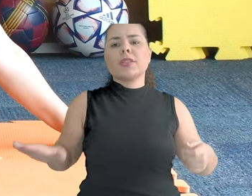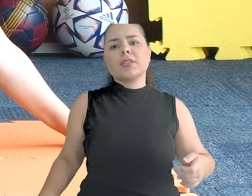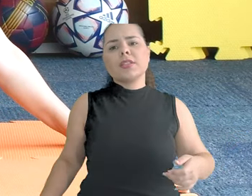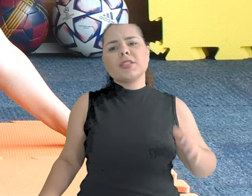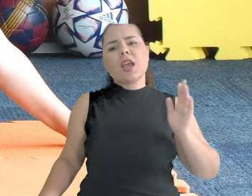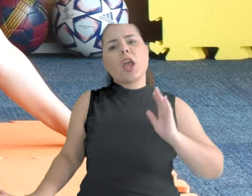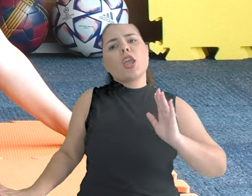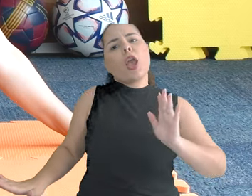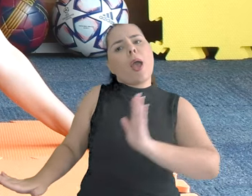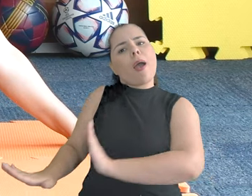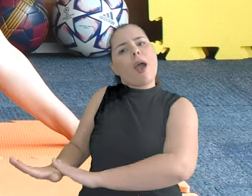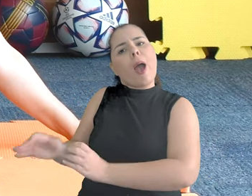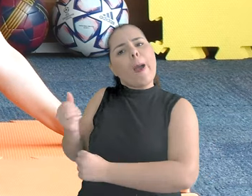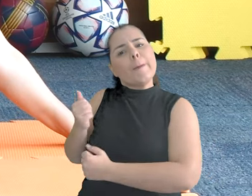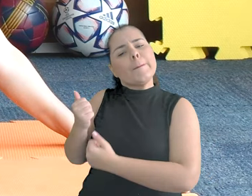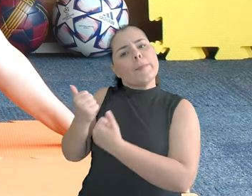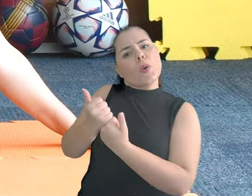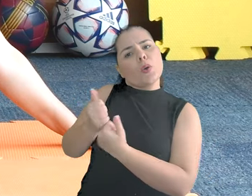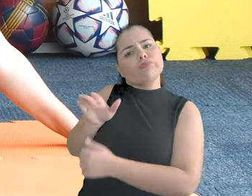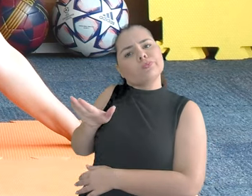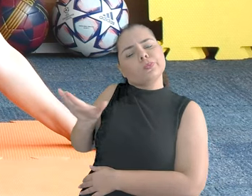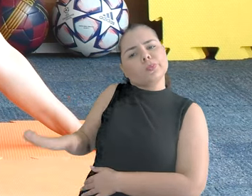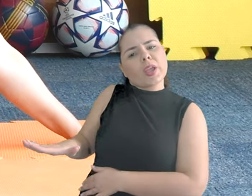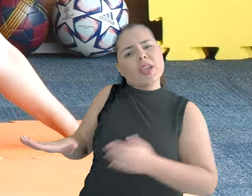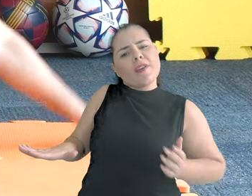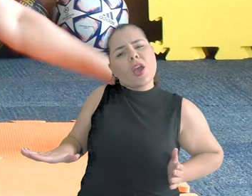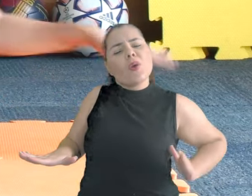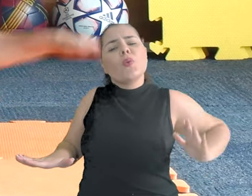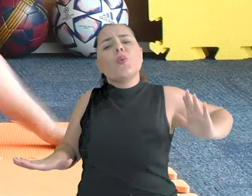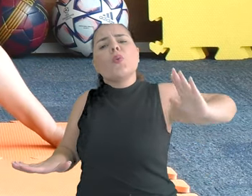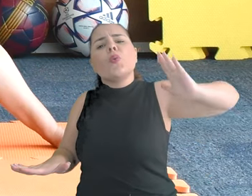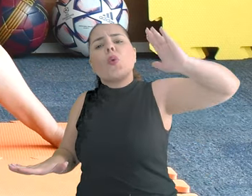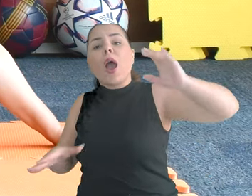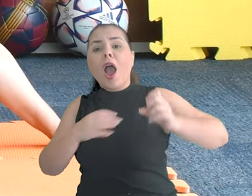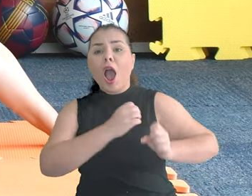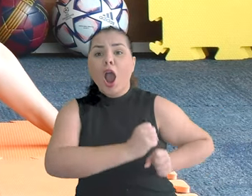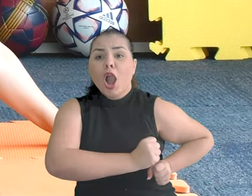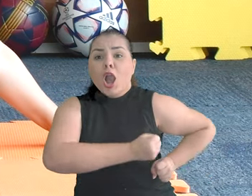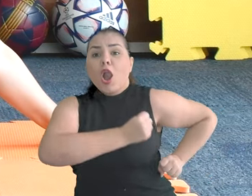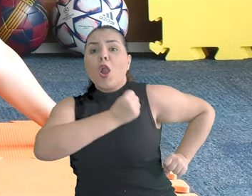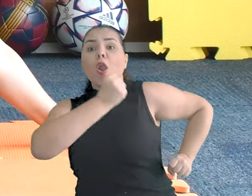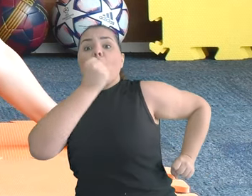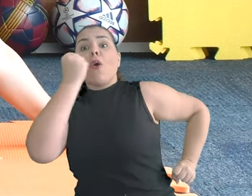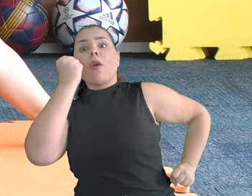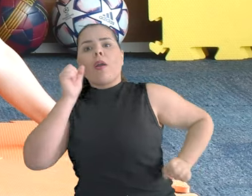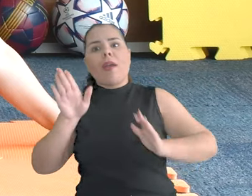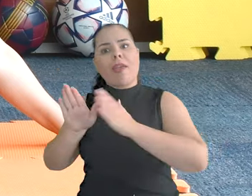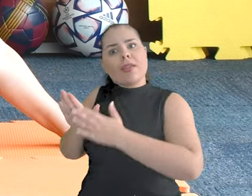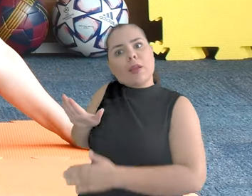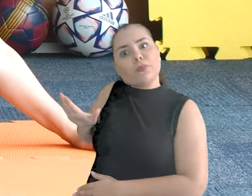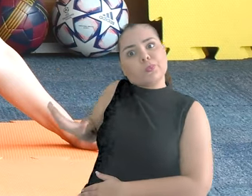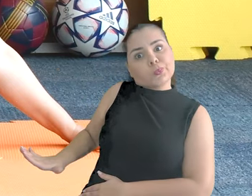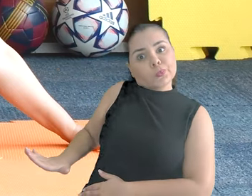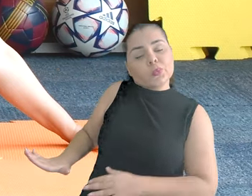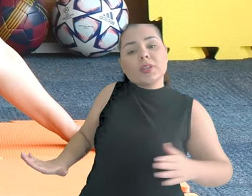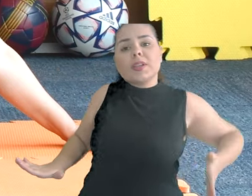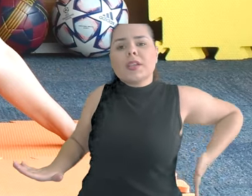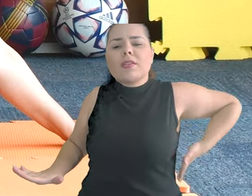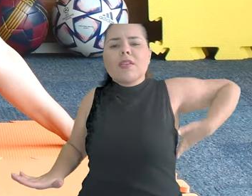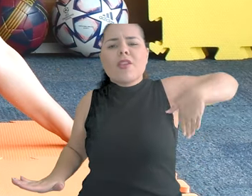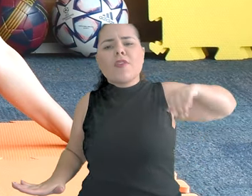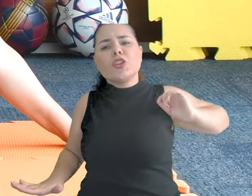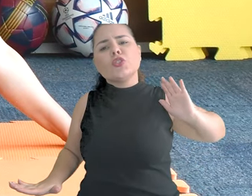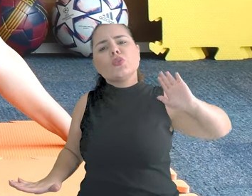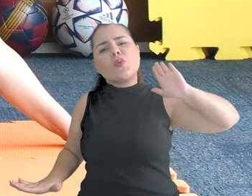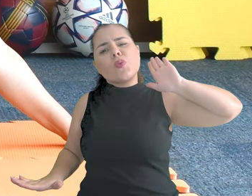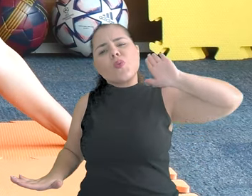mão e o outro lado vai lá para cima, alonga, alonga. Essa mão empurra o chão e esse